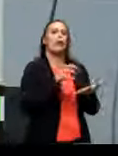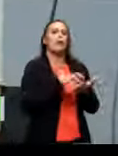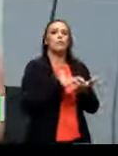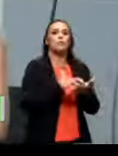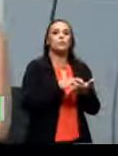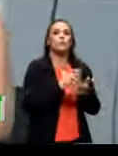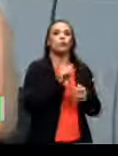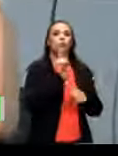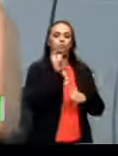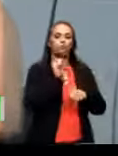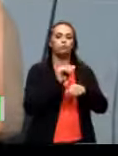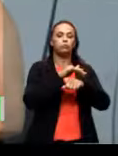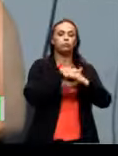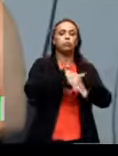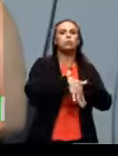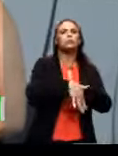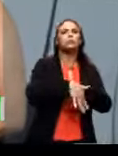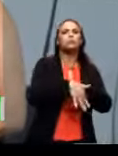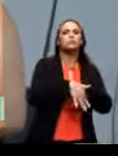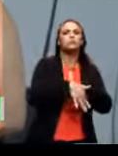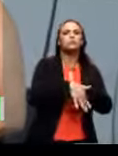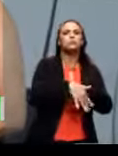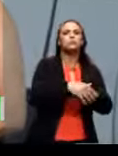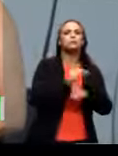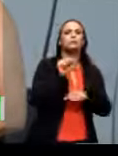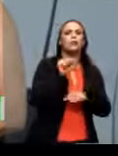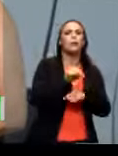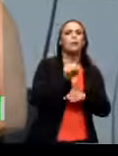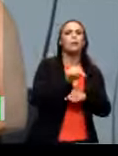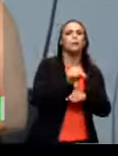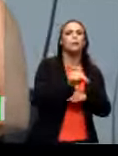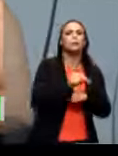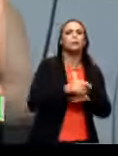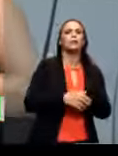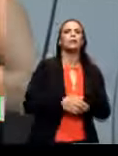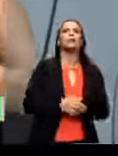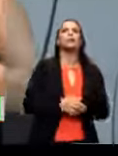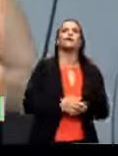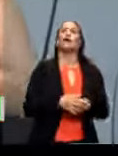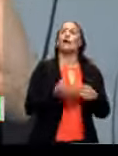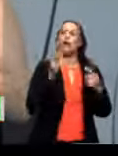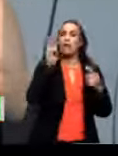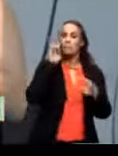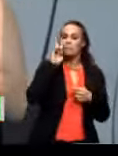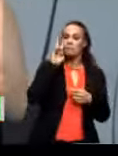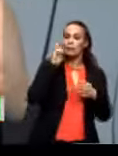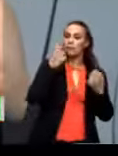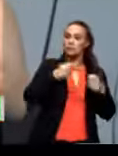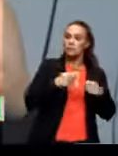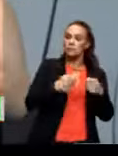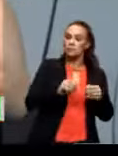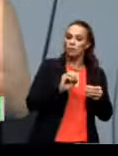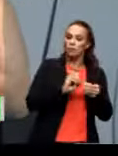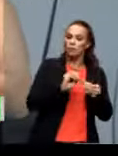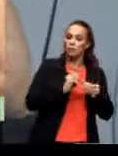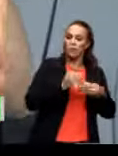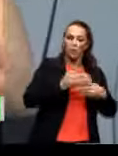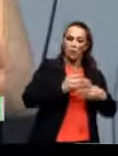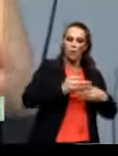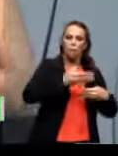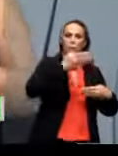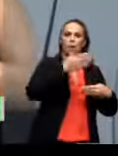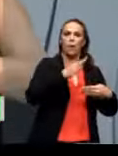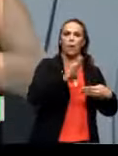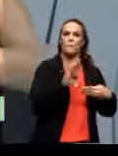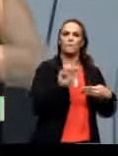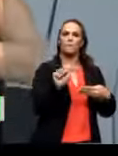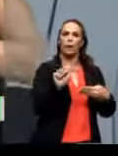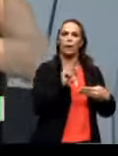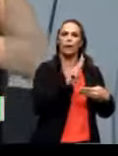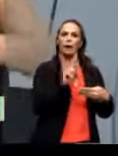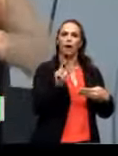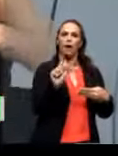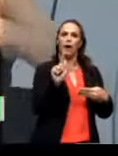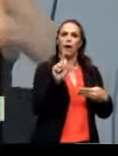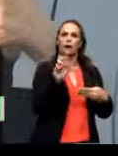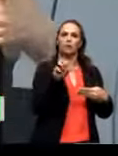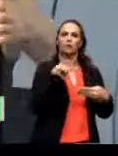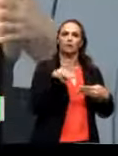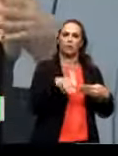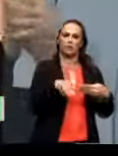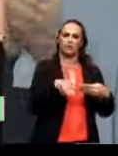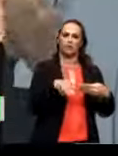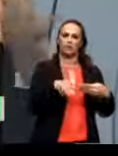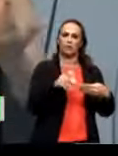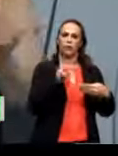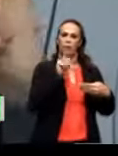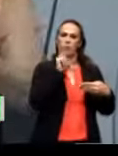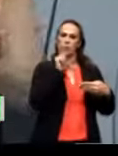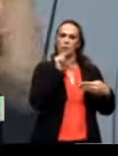hidrelétrica, lembrando que para fazer usina hidrelétrica, você tem que fazer uma barragem no rio. Essa barragem vai formar um